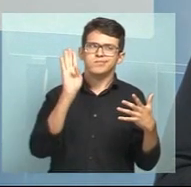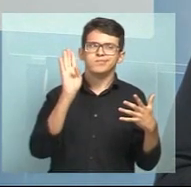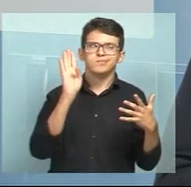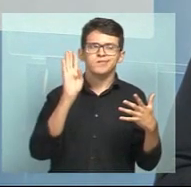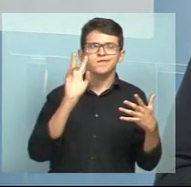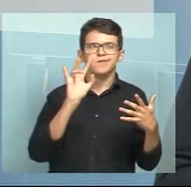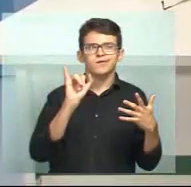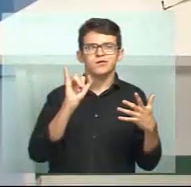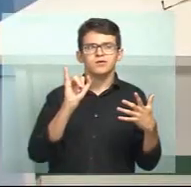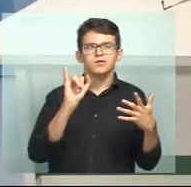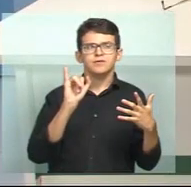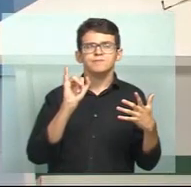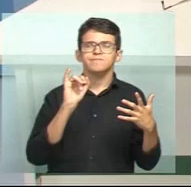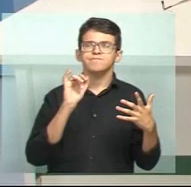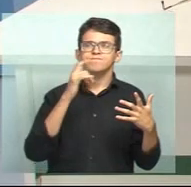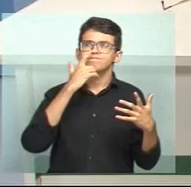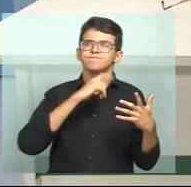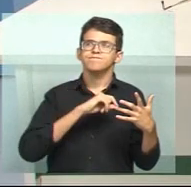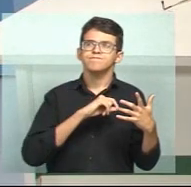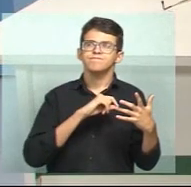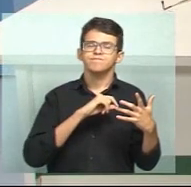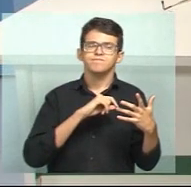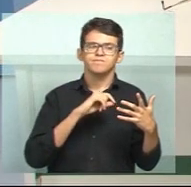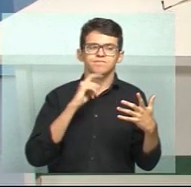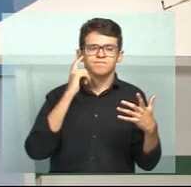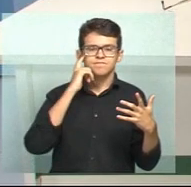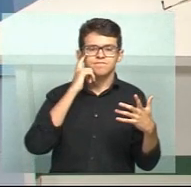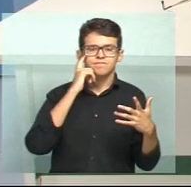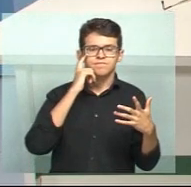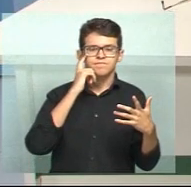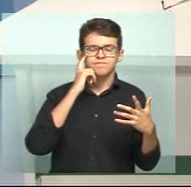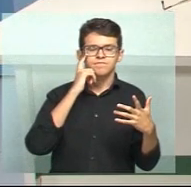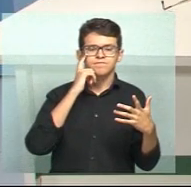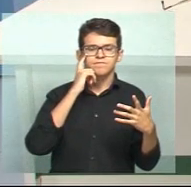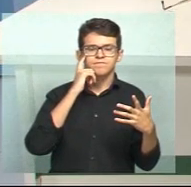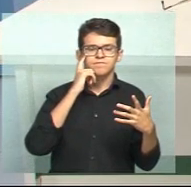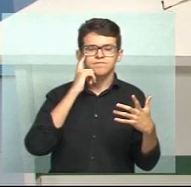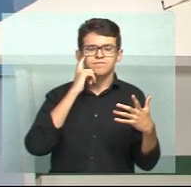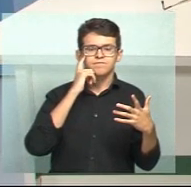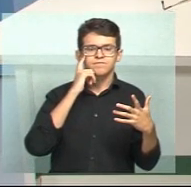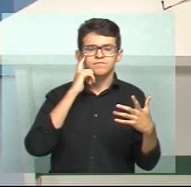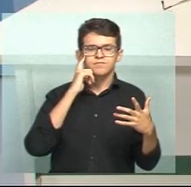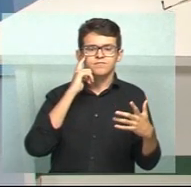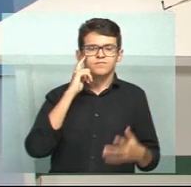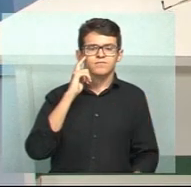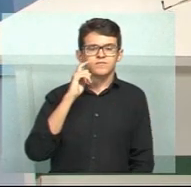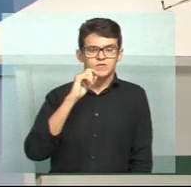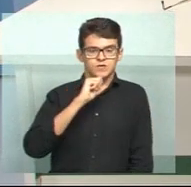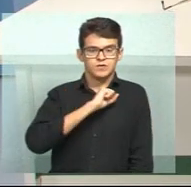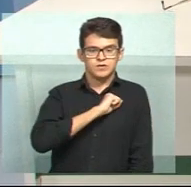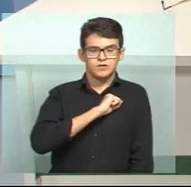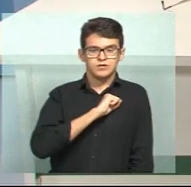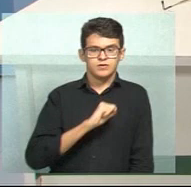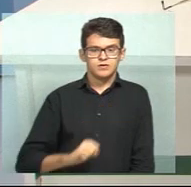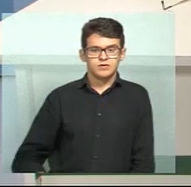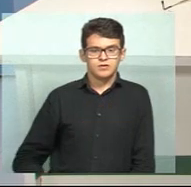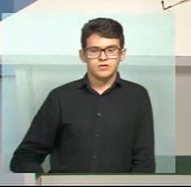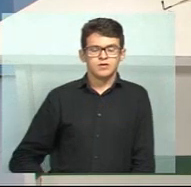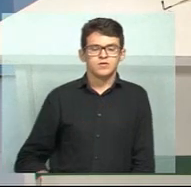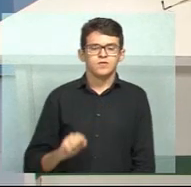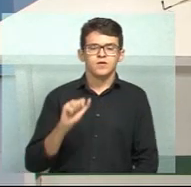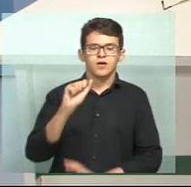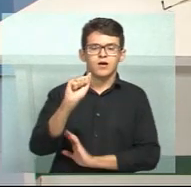esperando? A candidatura do senador do Paraná, Álvaro Dias,